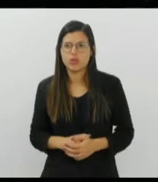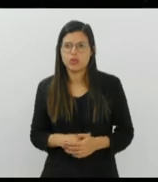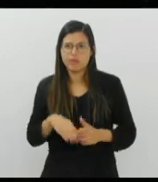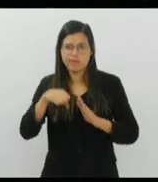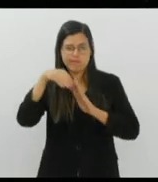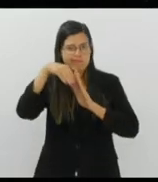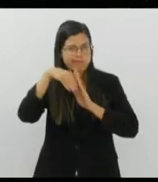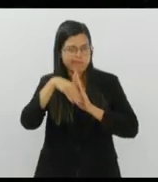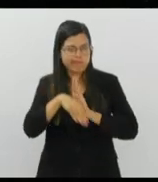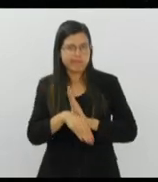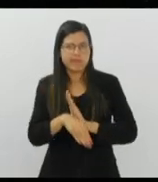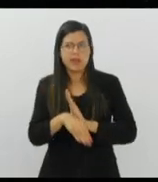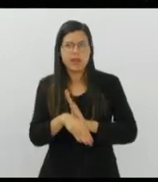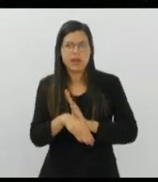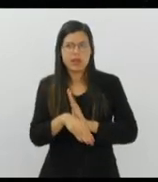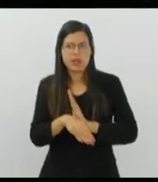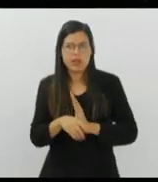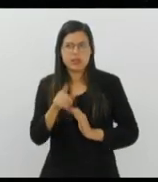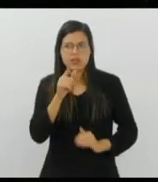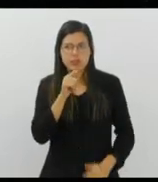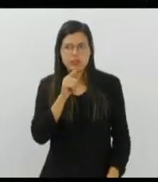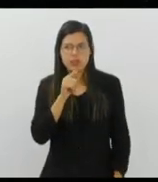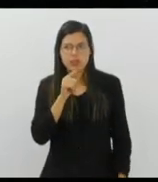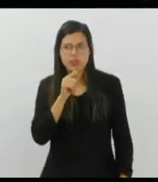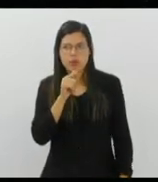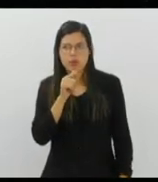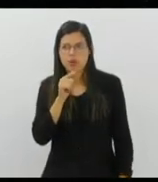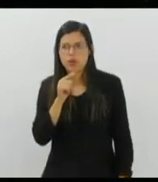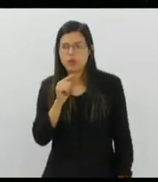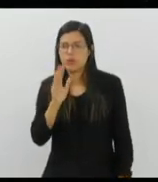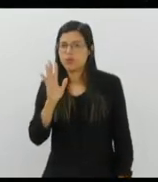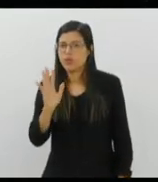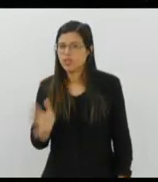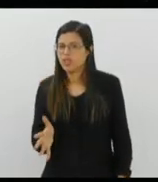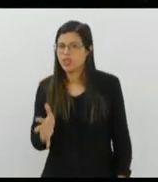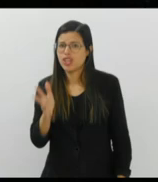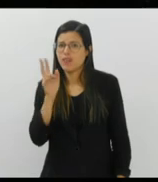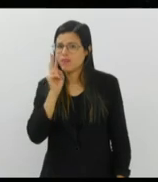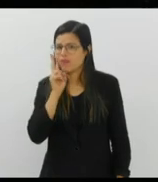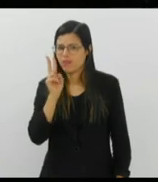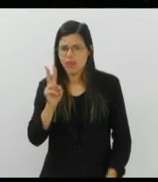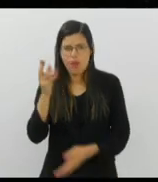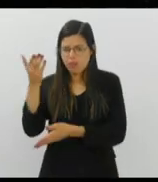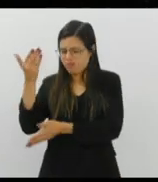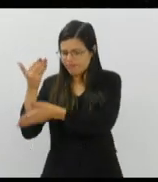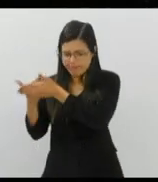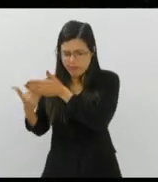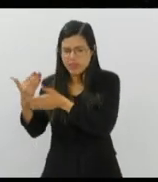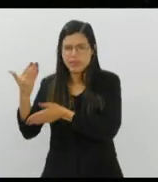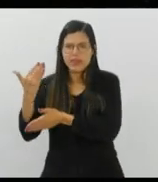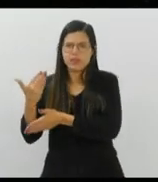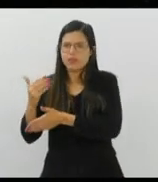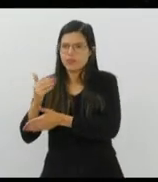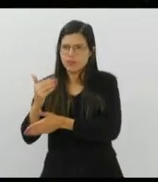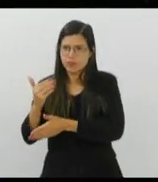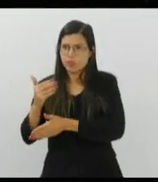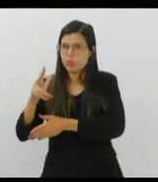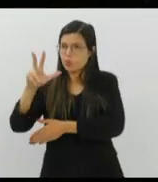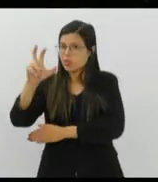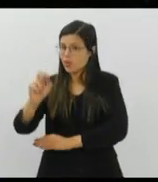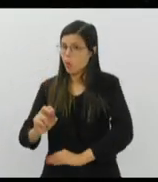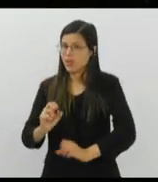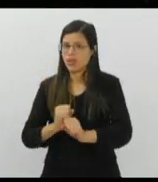d'água maior do que tudo já apreciado nos últimos